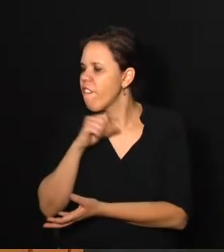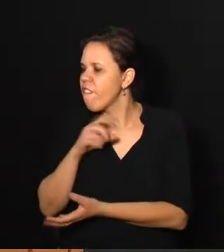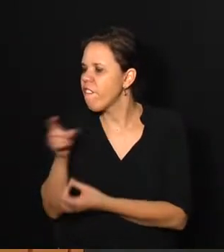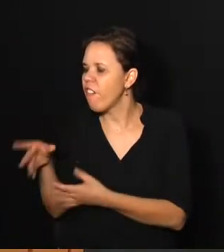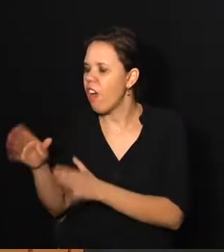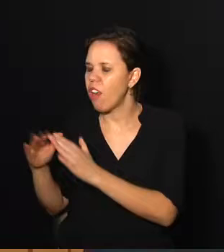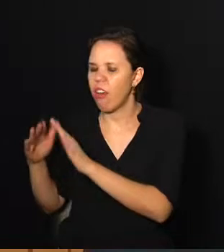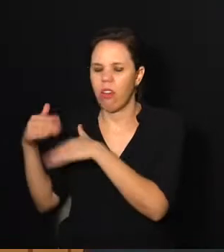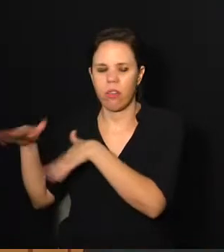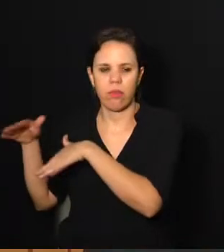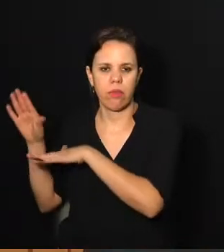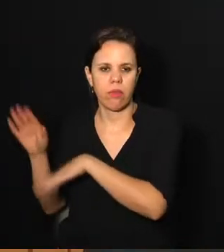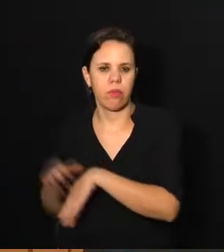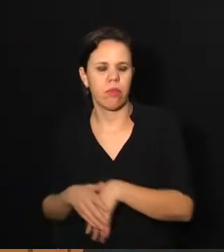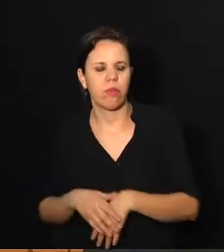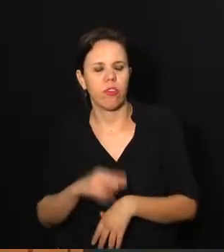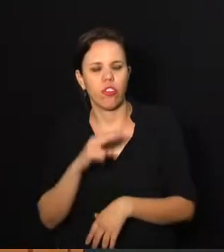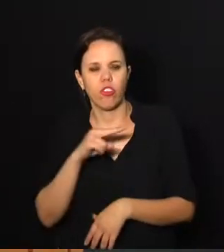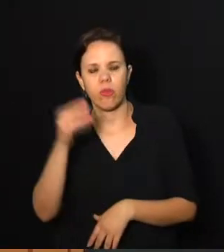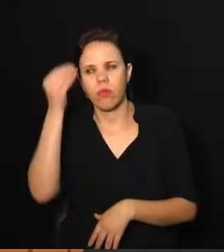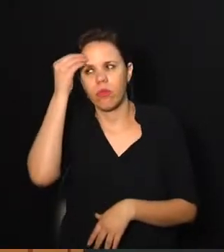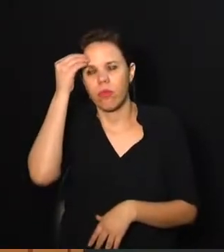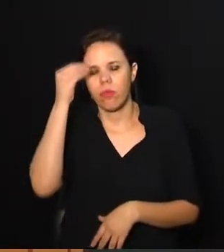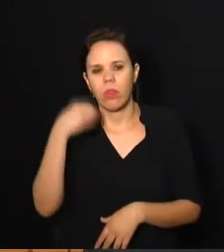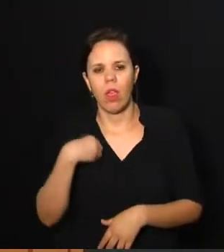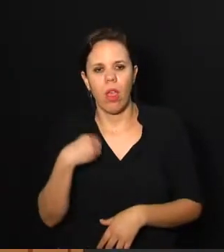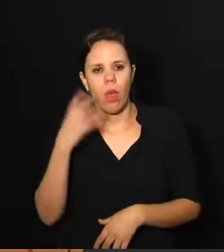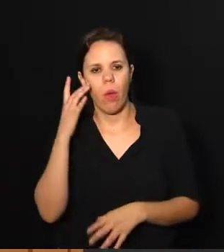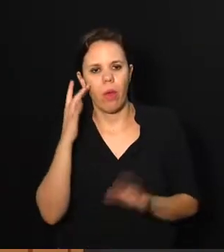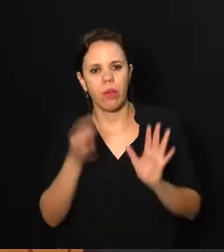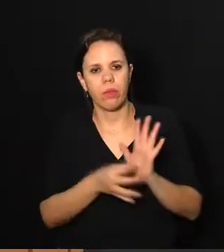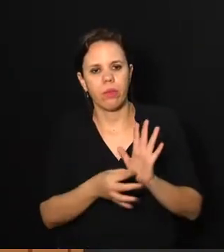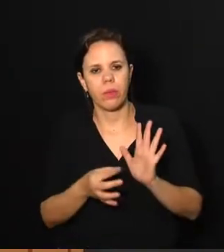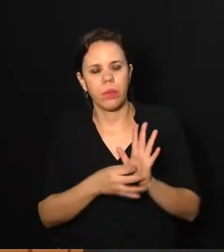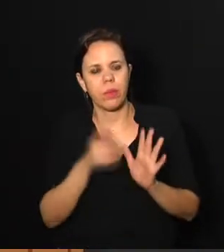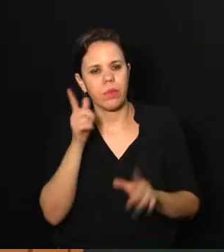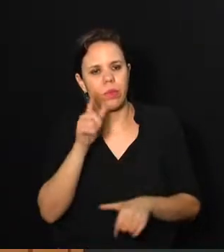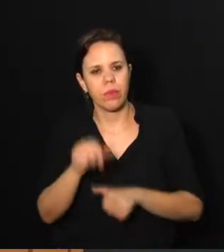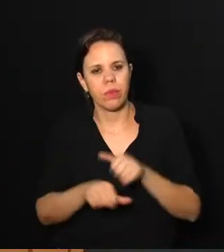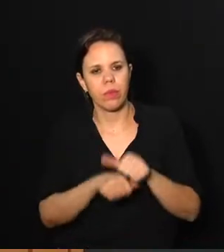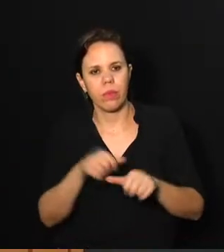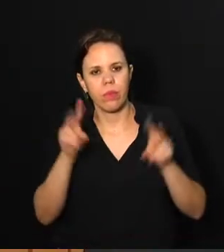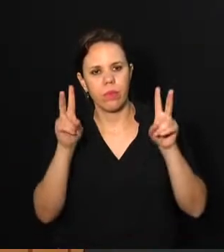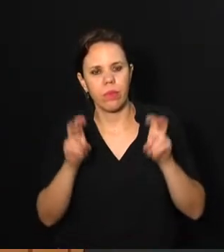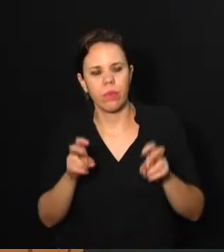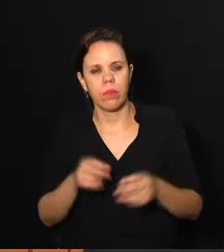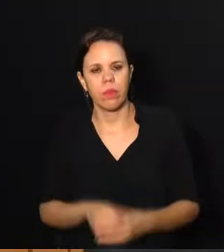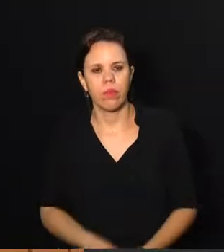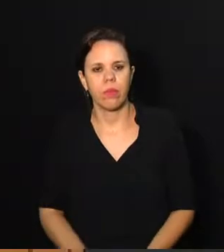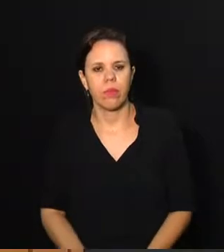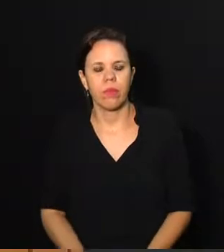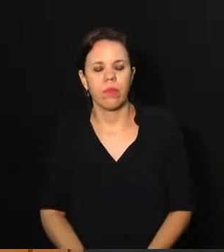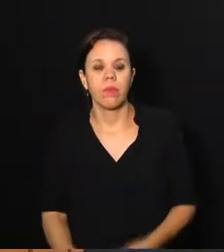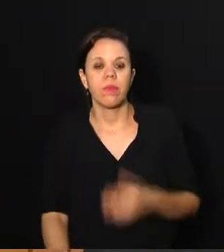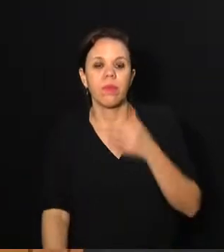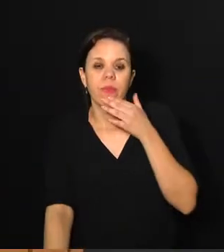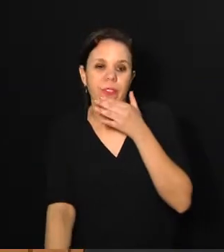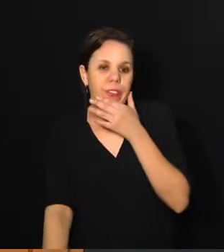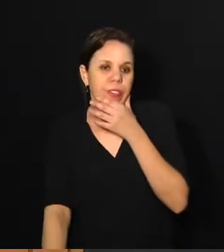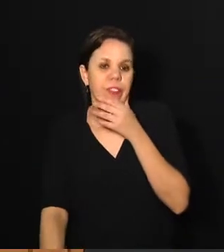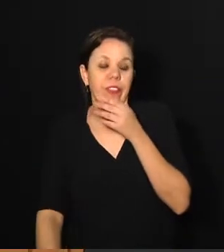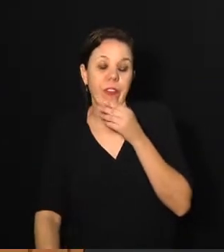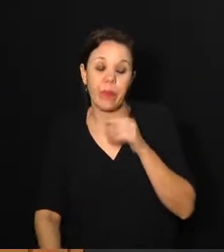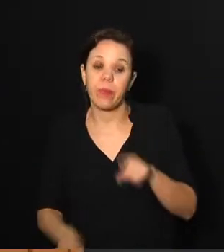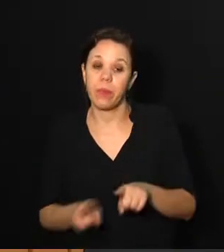marcante. Eu, particularmente, consegui mudar esse ponto de vista. Porém, a